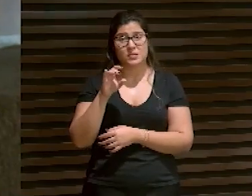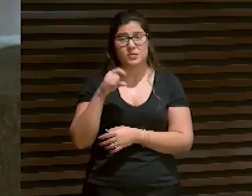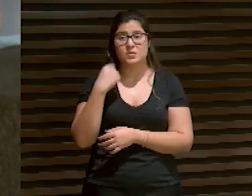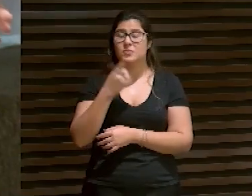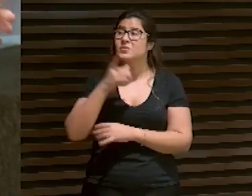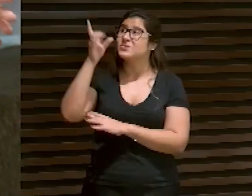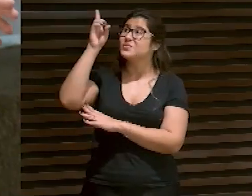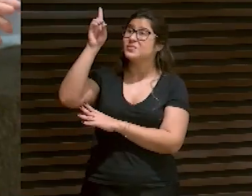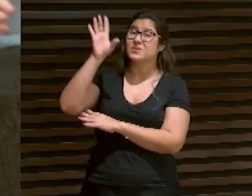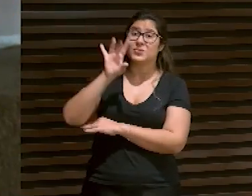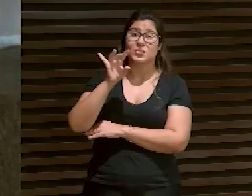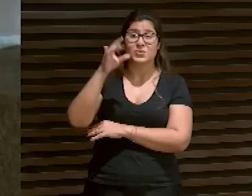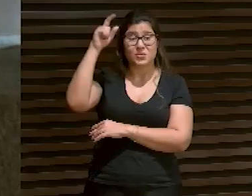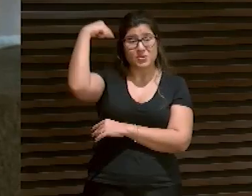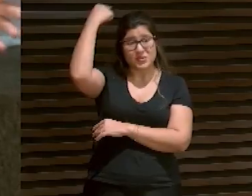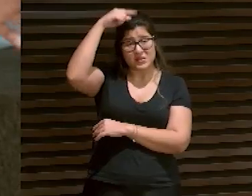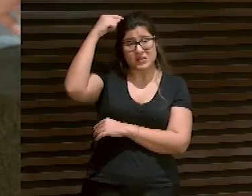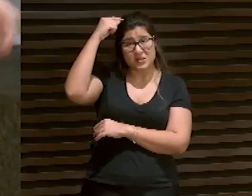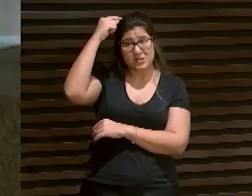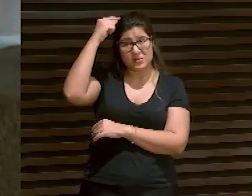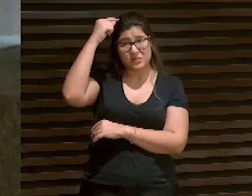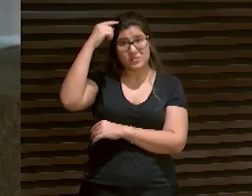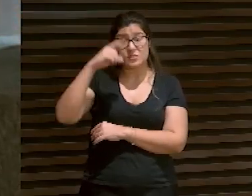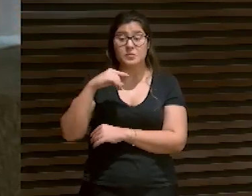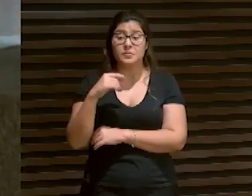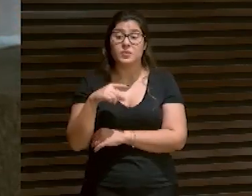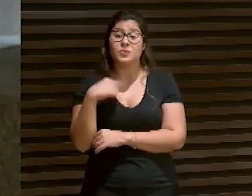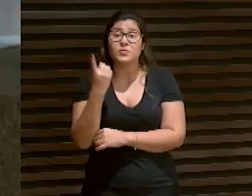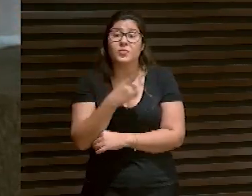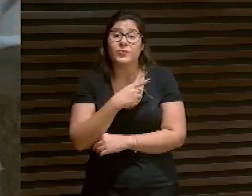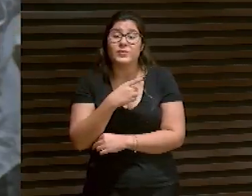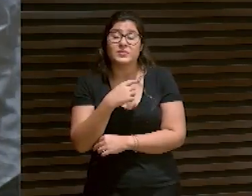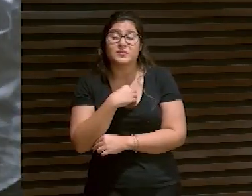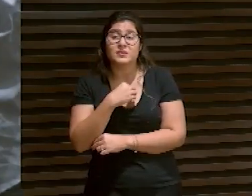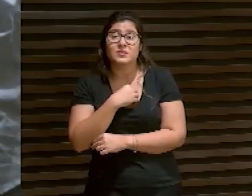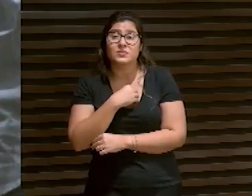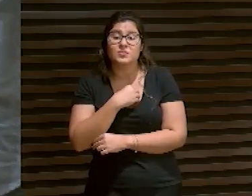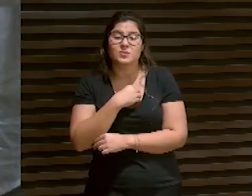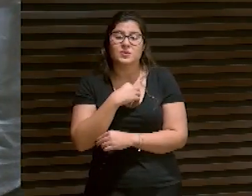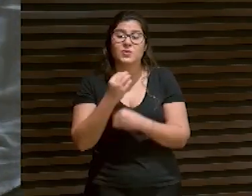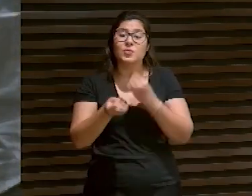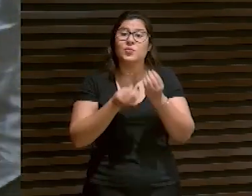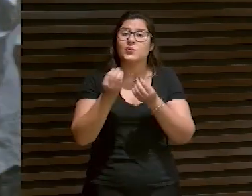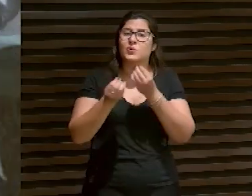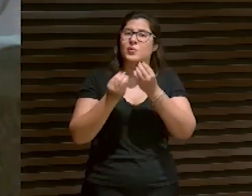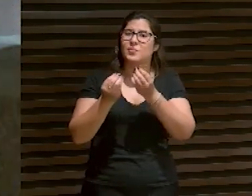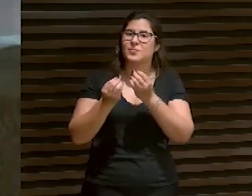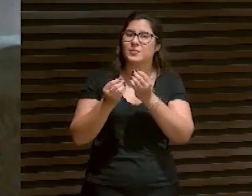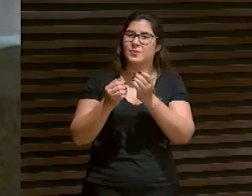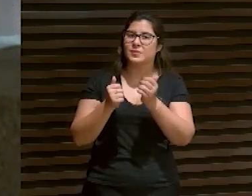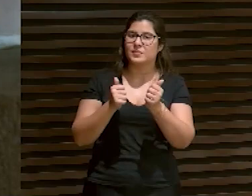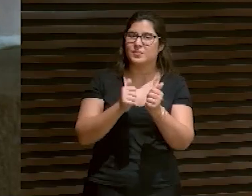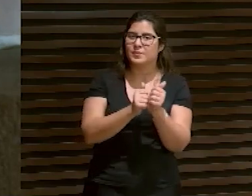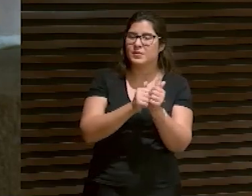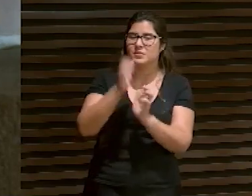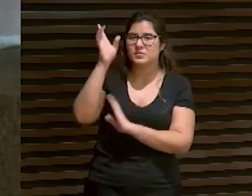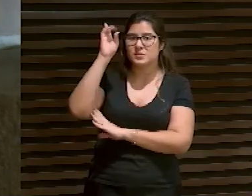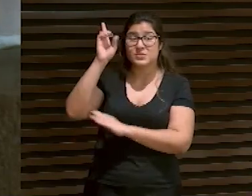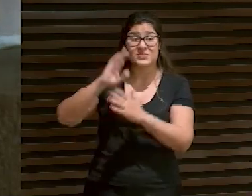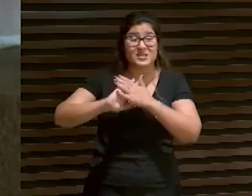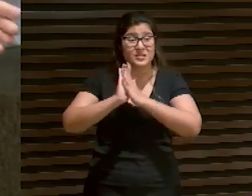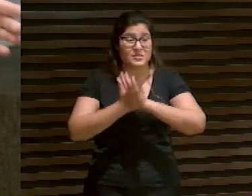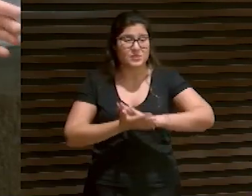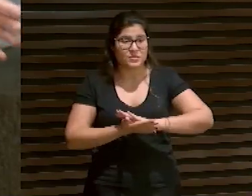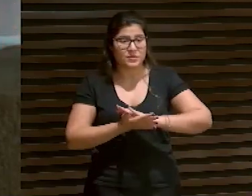mais nada, nós teríamos sérios problemas com Ele. Nós somos pecadores. Como que pecadores se aproximam de Deus? Eles são destruídos. Se Deus